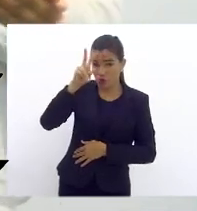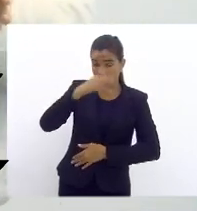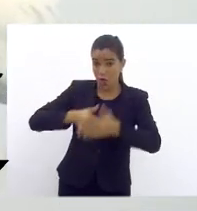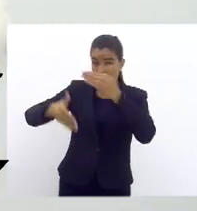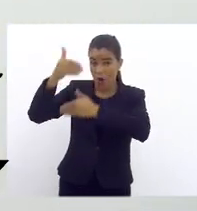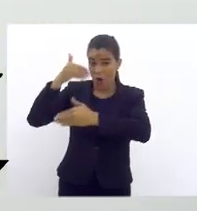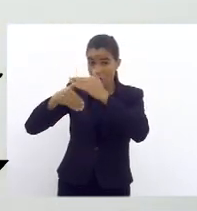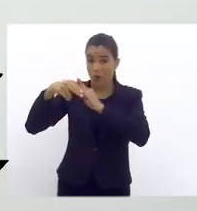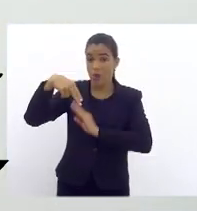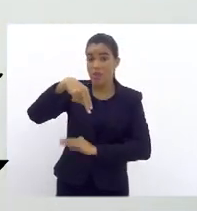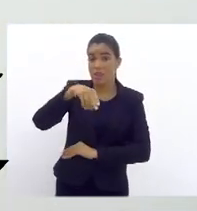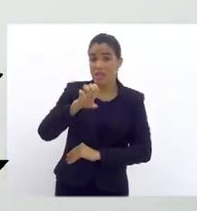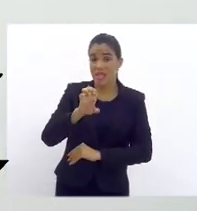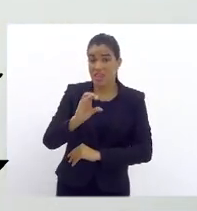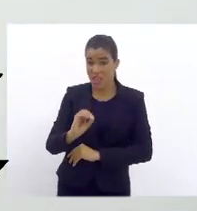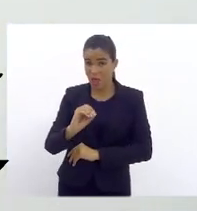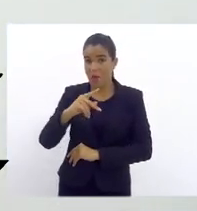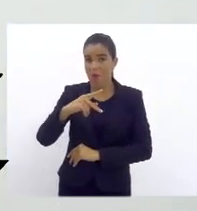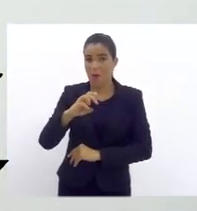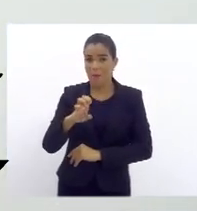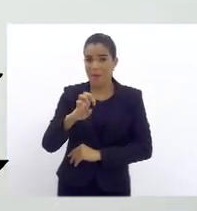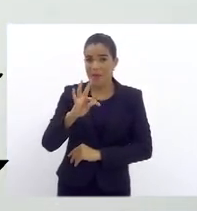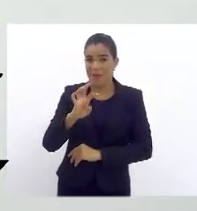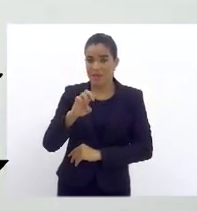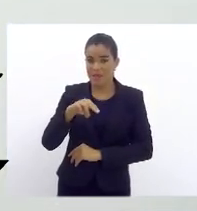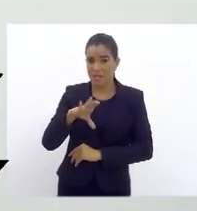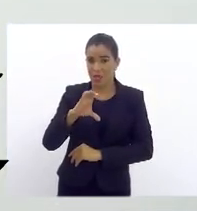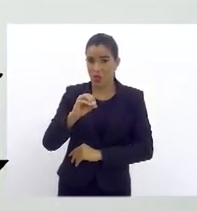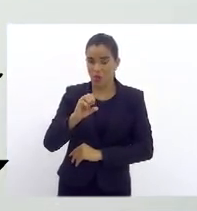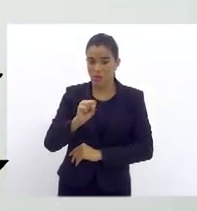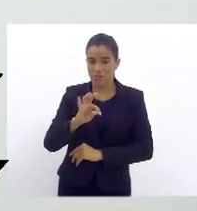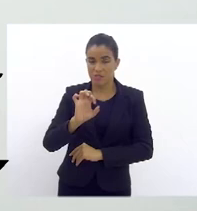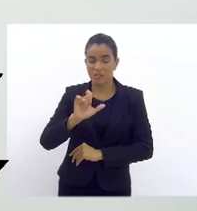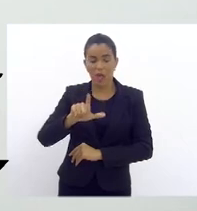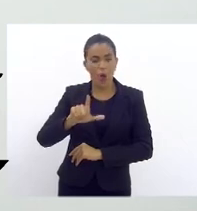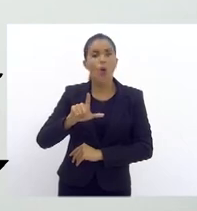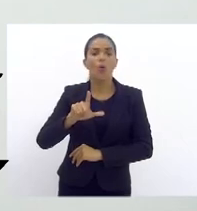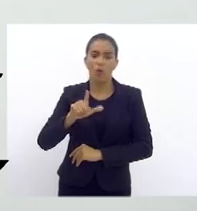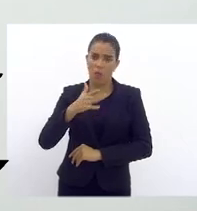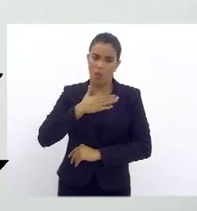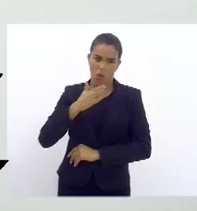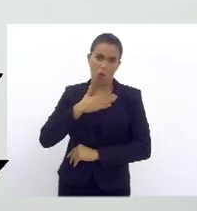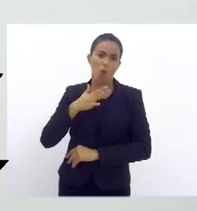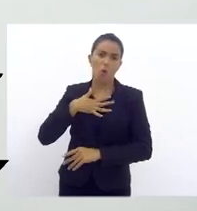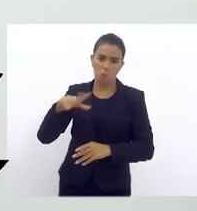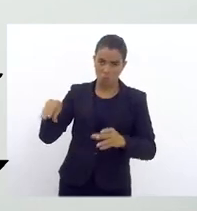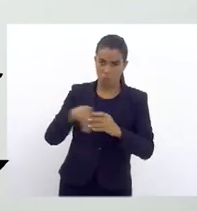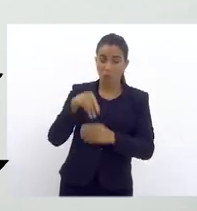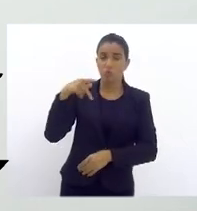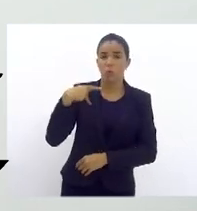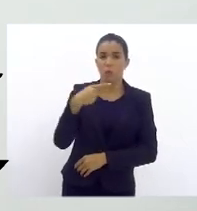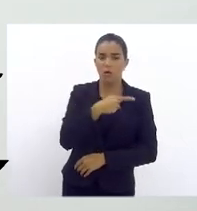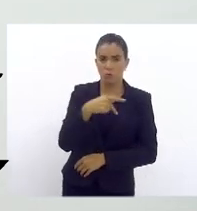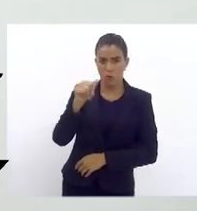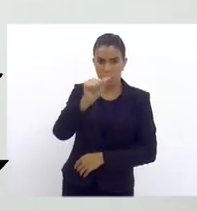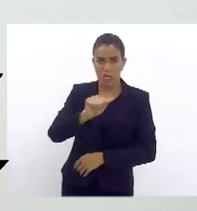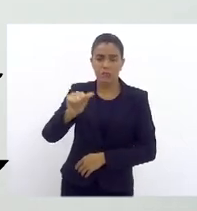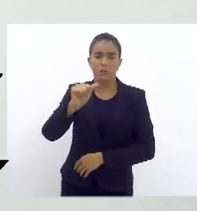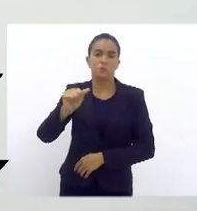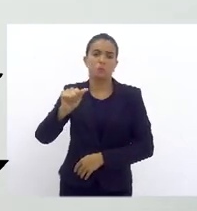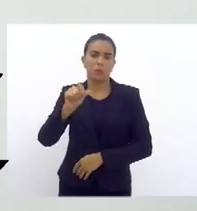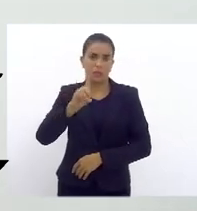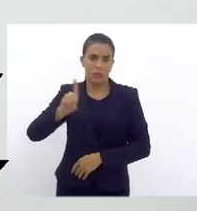neopentecostais dentro dessa desses nomes eu me inclui entre os Pentecostais o pastor da Assembleia de Deus é